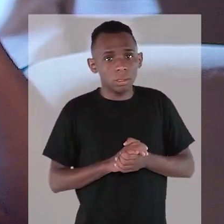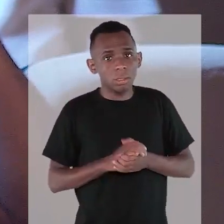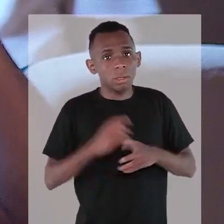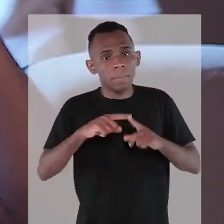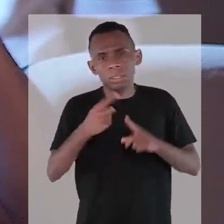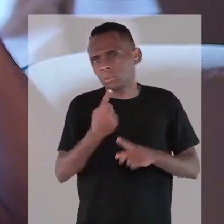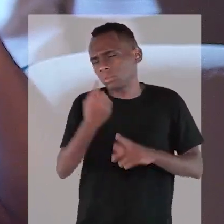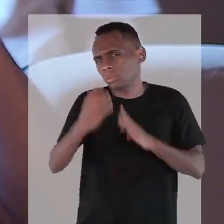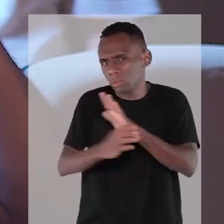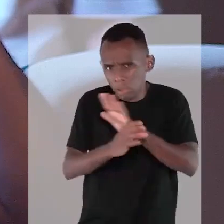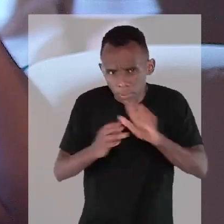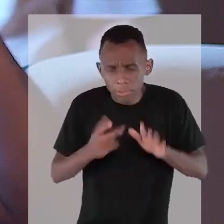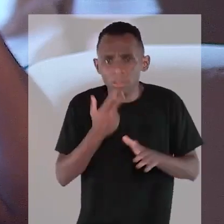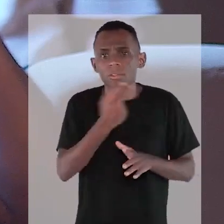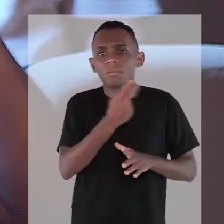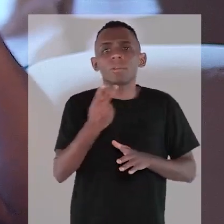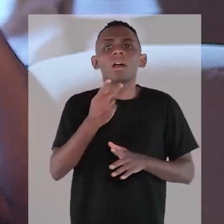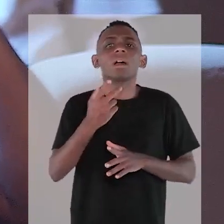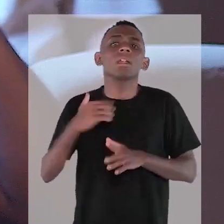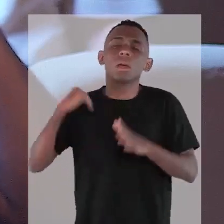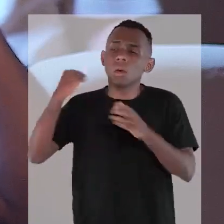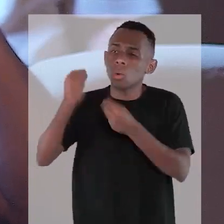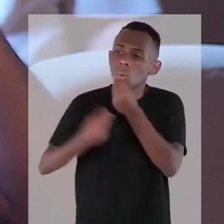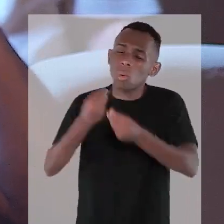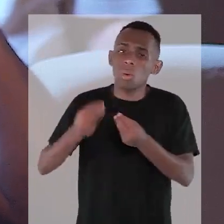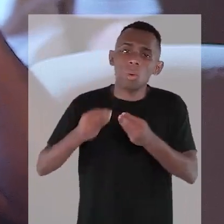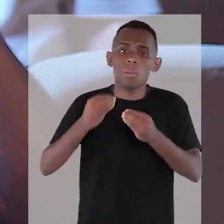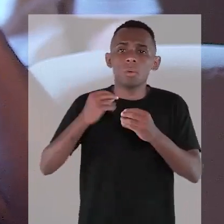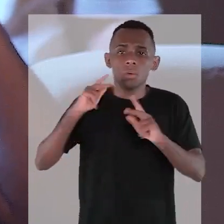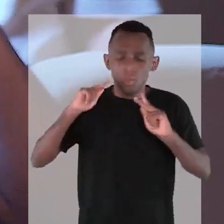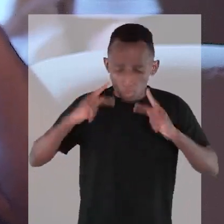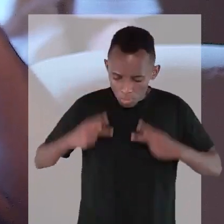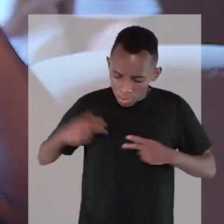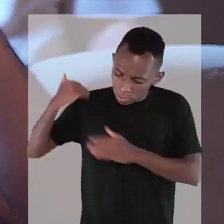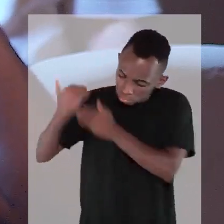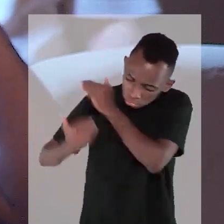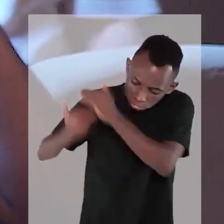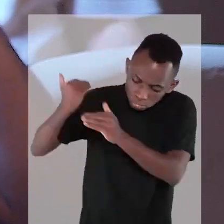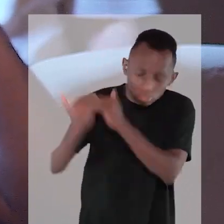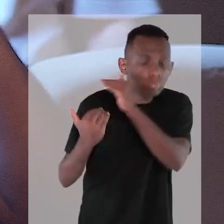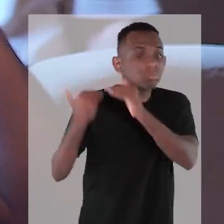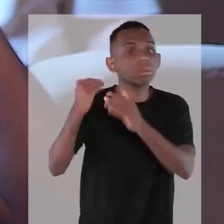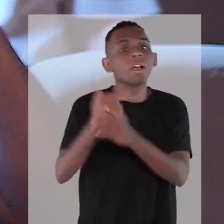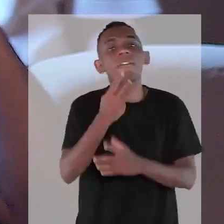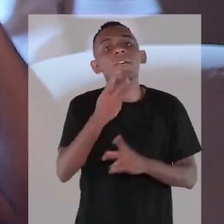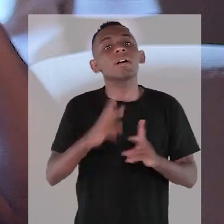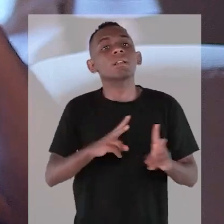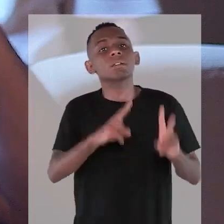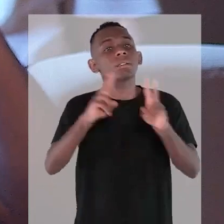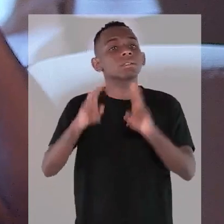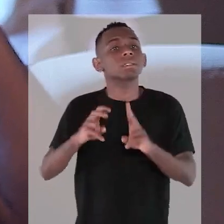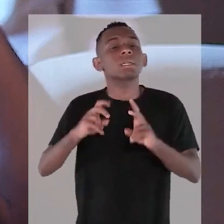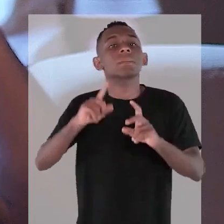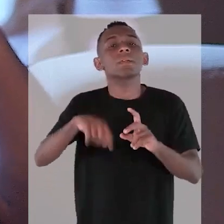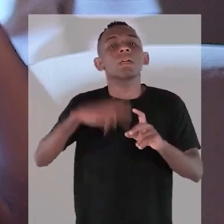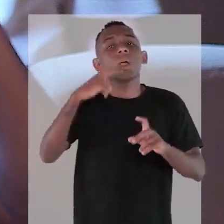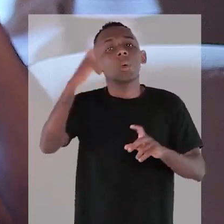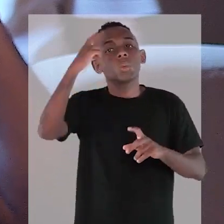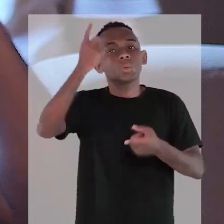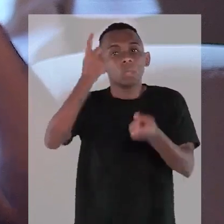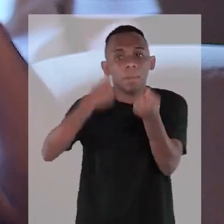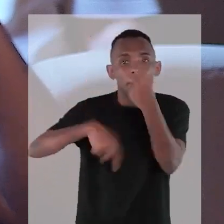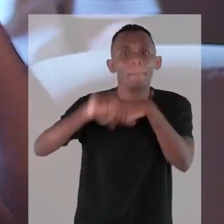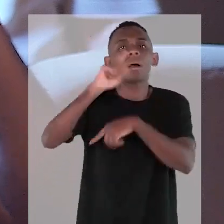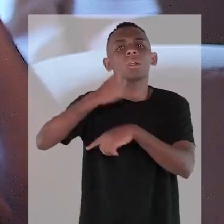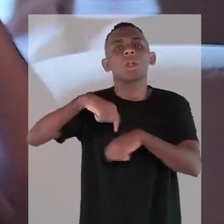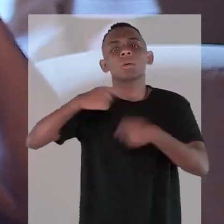capítulos que ele vai falando da evolução do Homo sapiens, e, né, do sapiens em geral, ele fala dessa questão de quando dessa virada da cultura, da gente